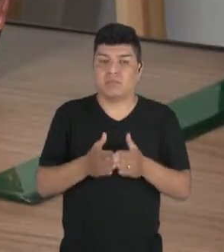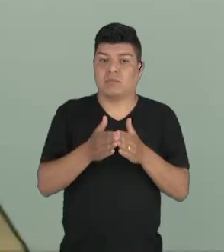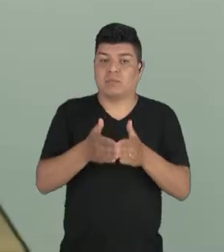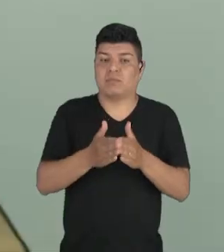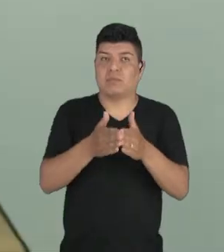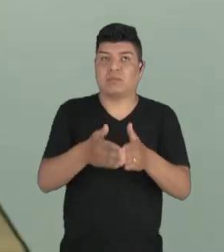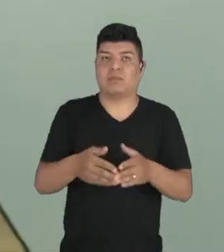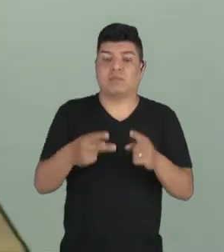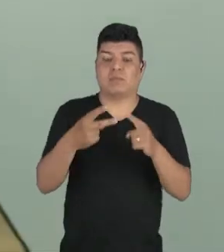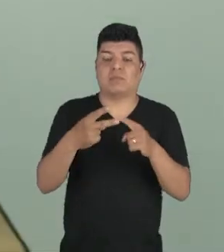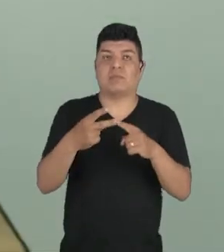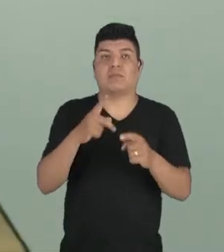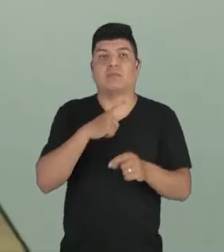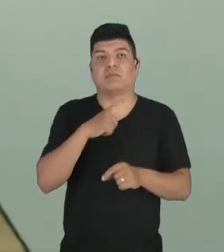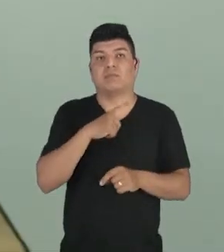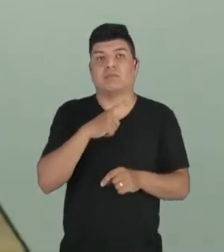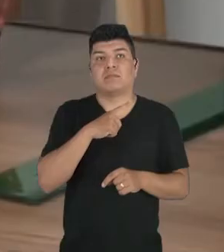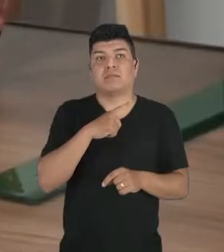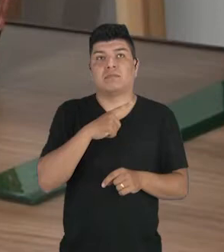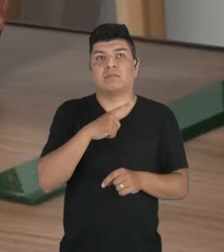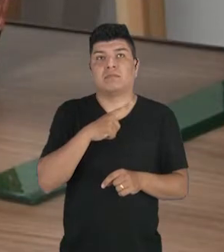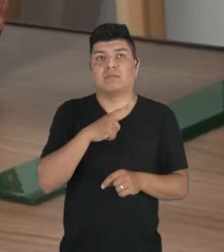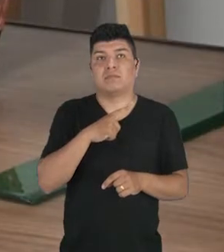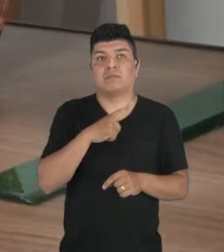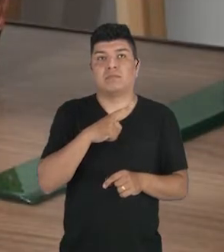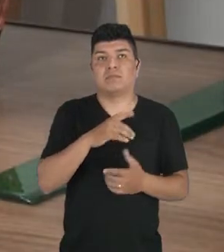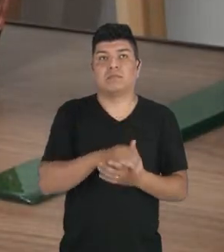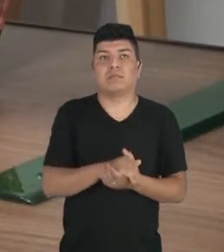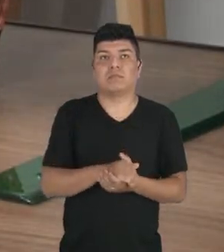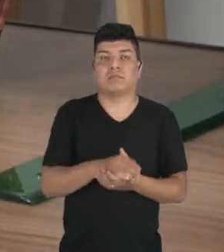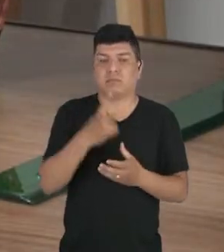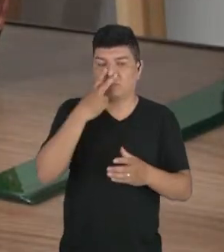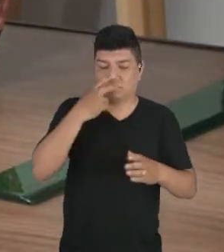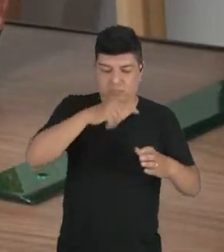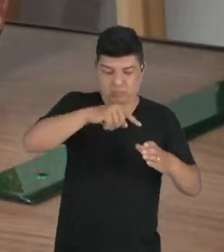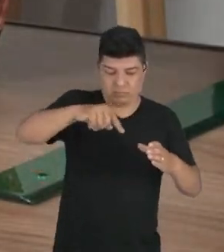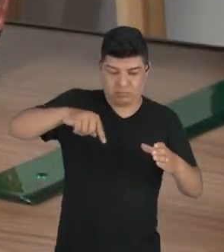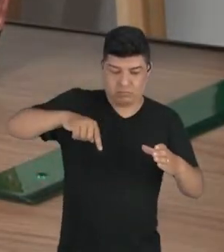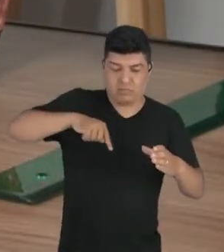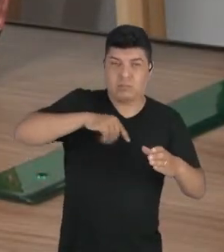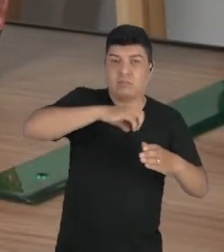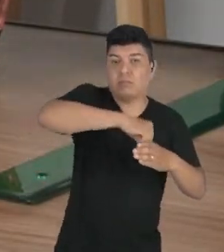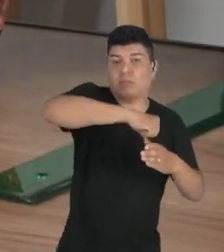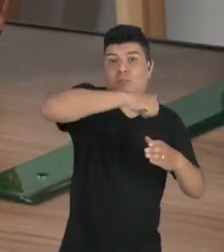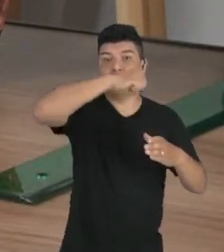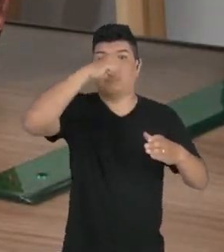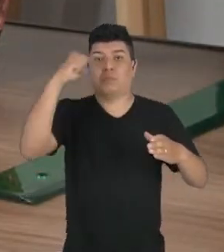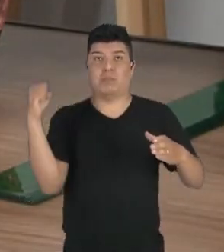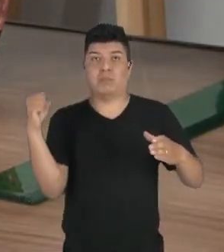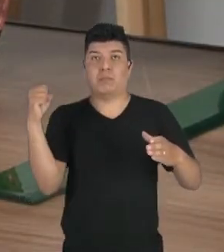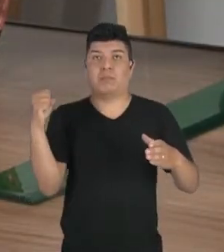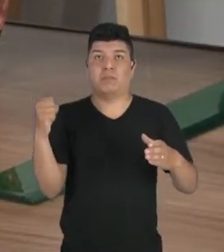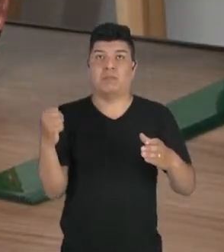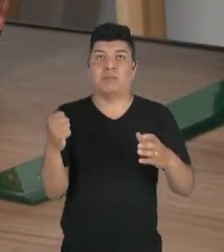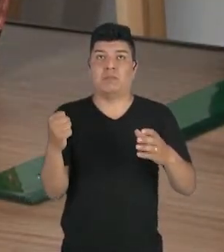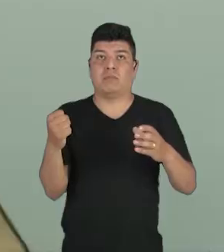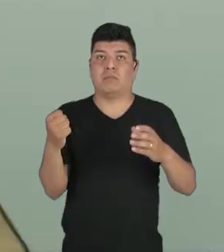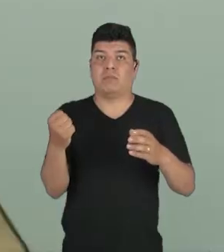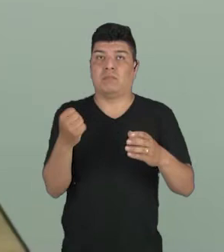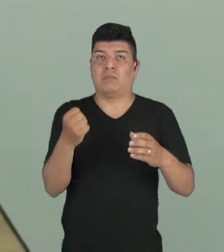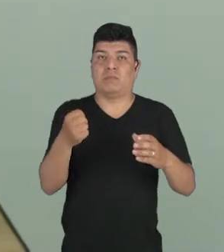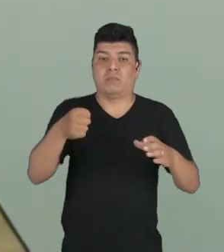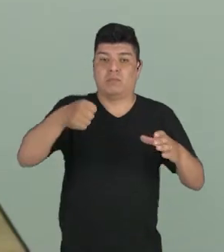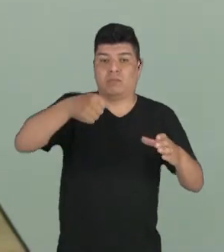embarcação aqui do segundo tinha, né, uma espécie de uma abertura, a qual eles pegavam com